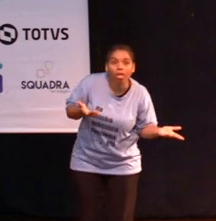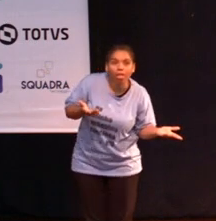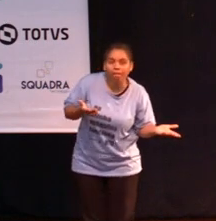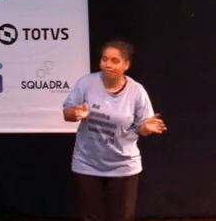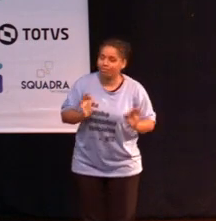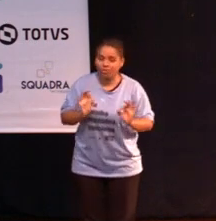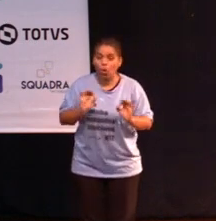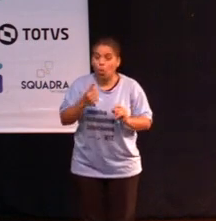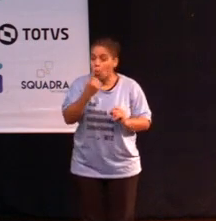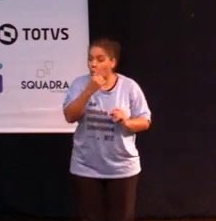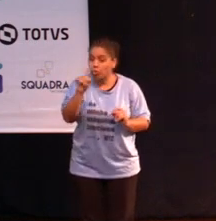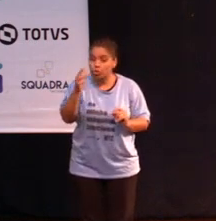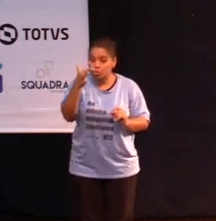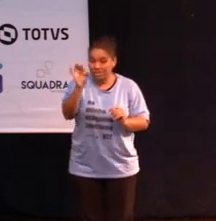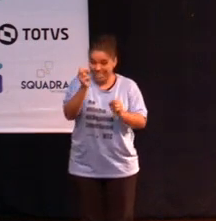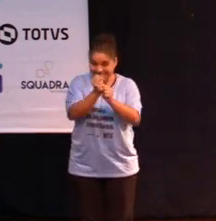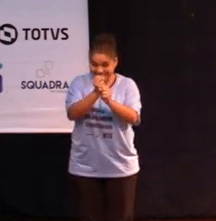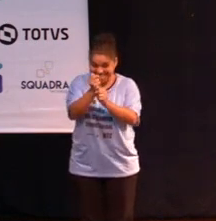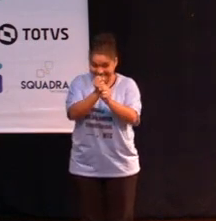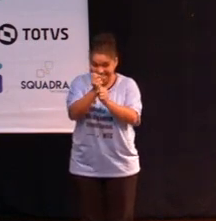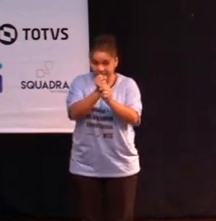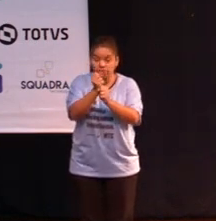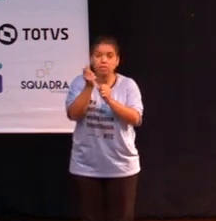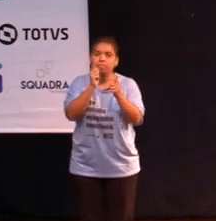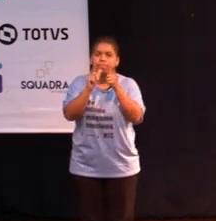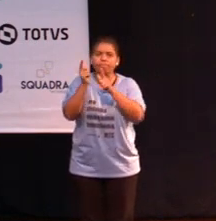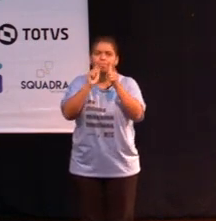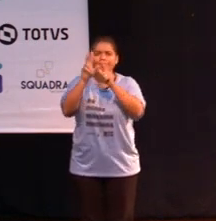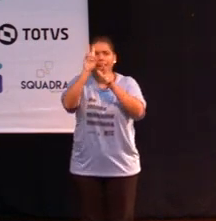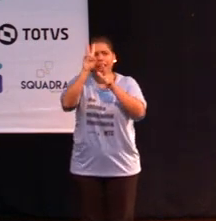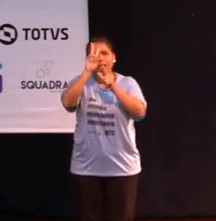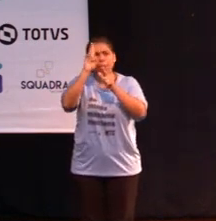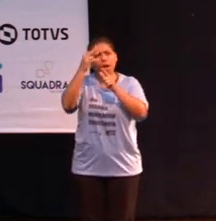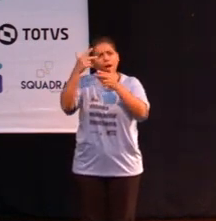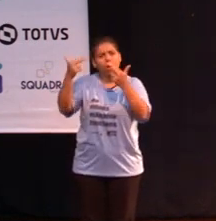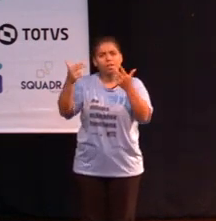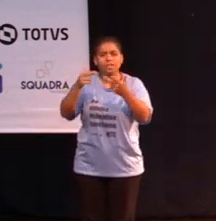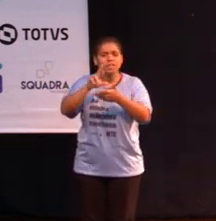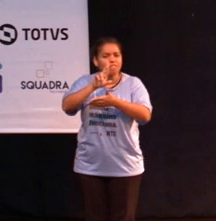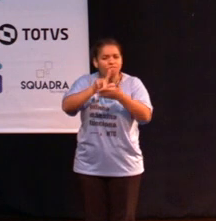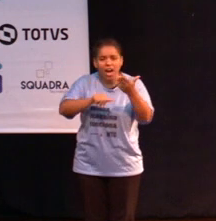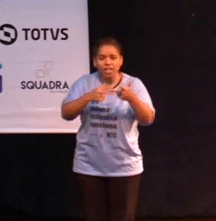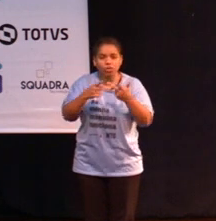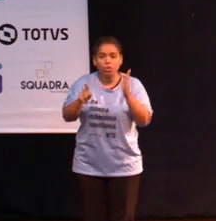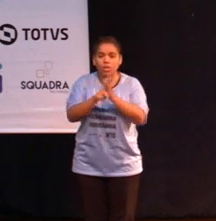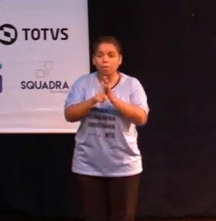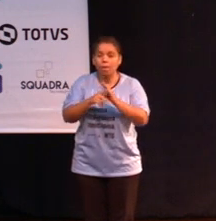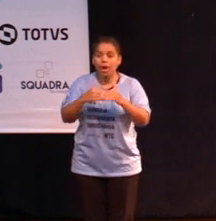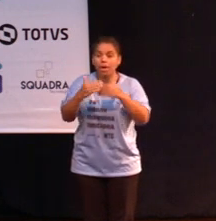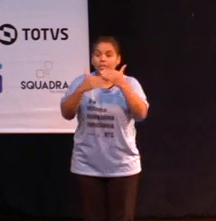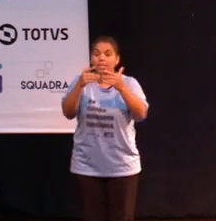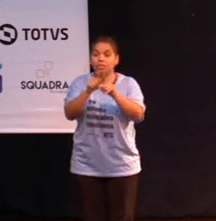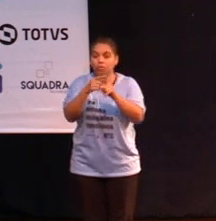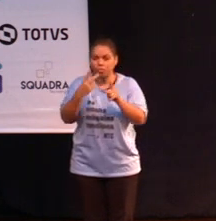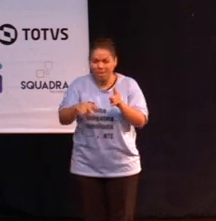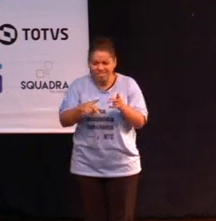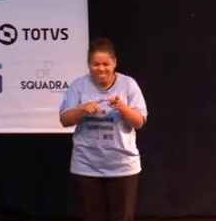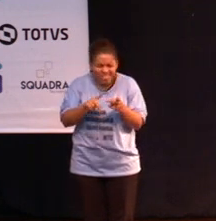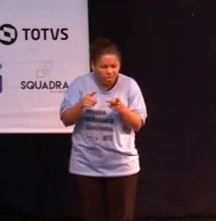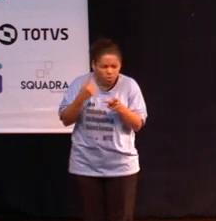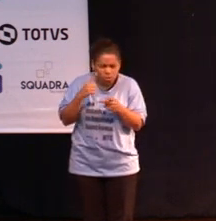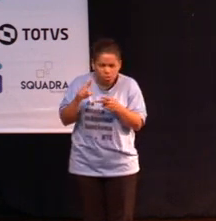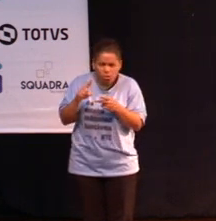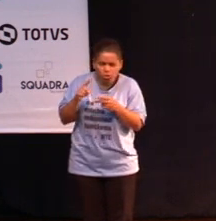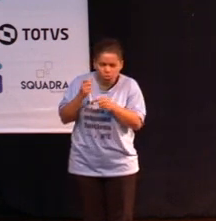nos últimos dez anos você consegue lembrar várias coisas o desenvolvimento agora me diga e tirá lo se esses últimos